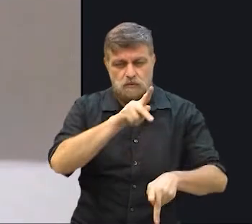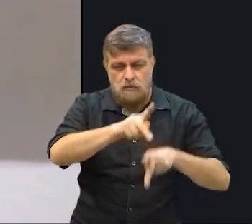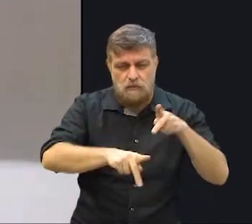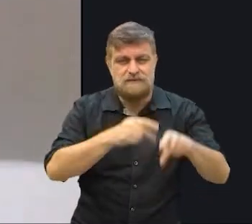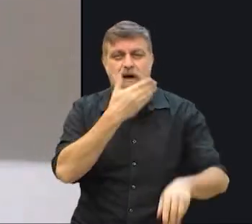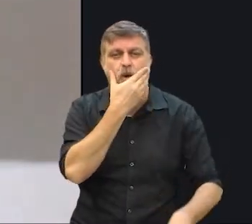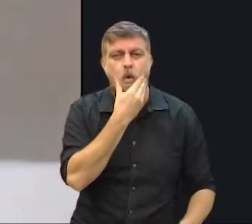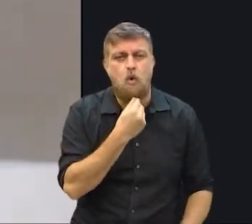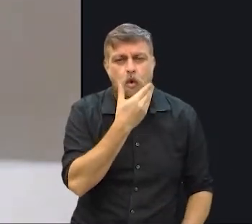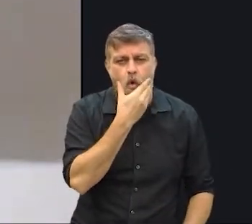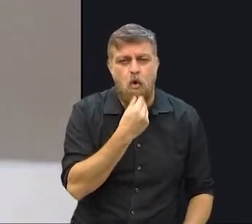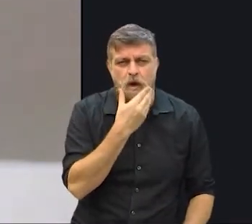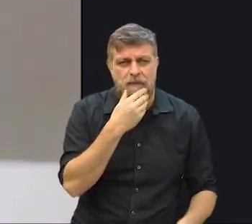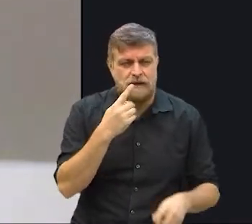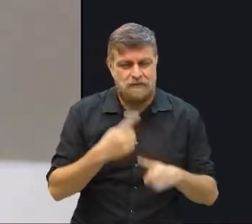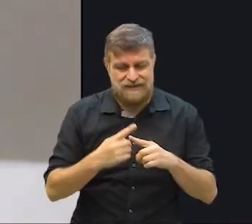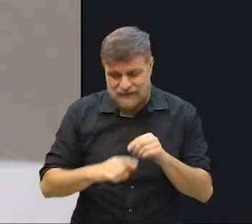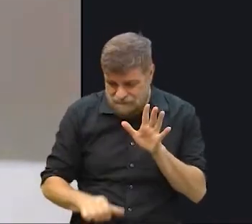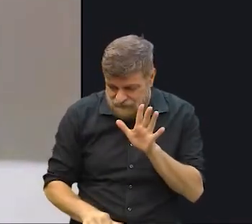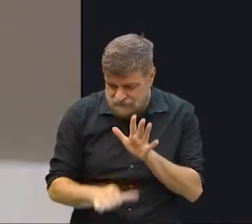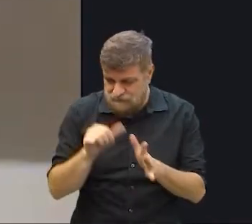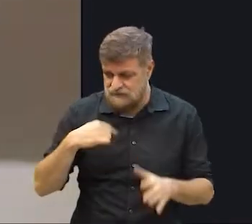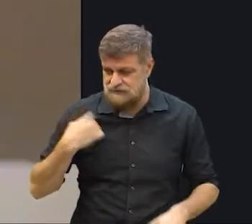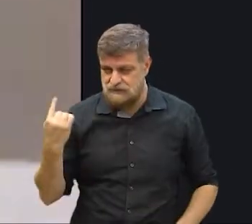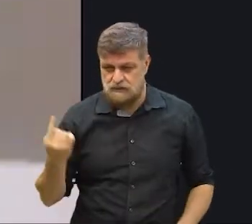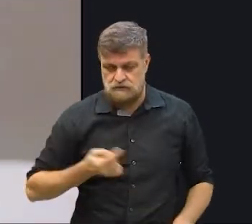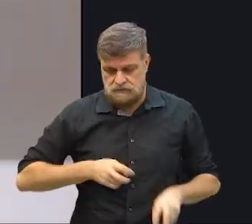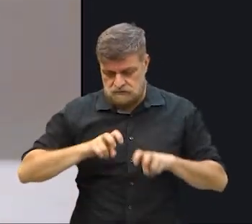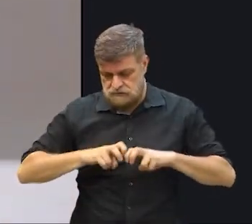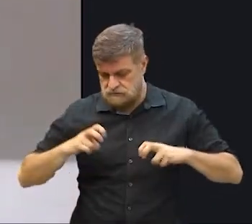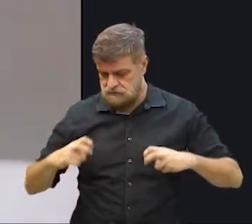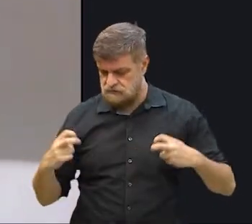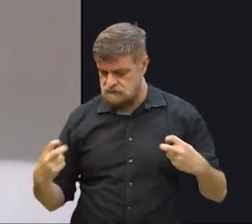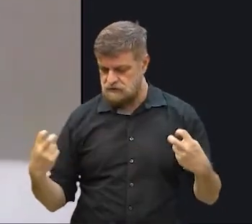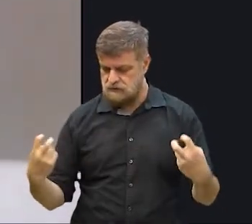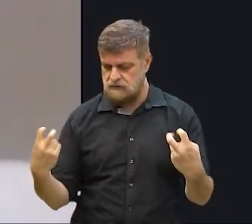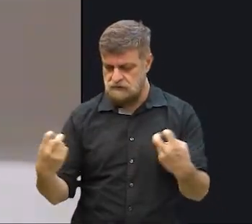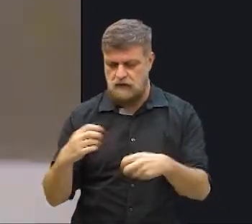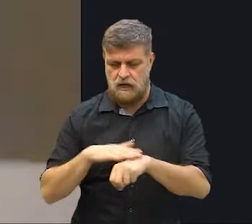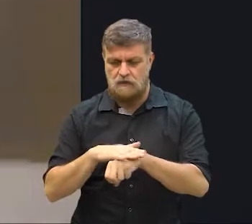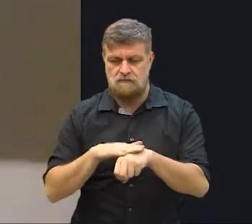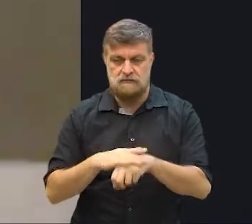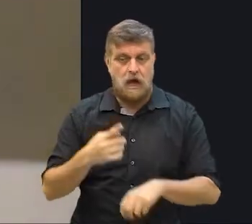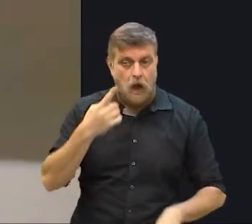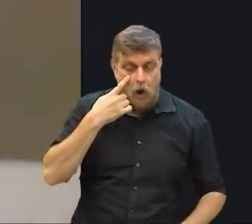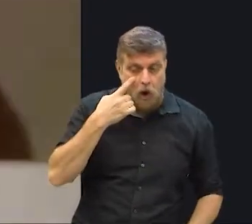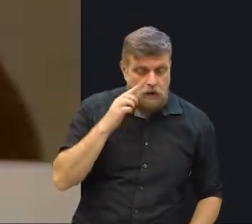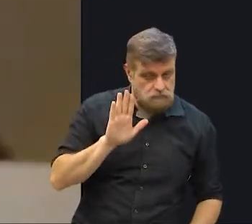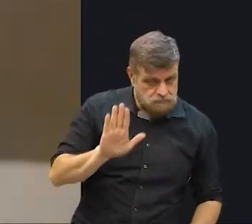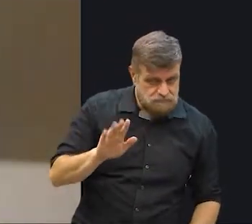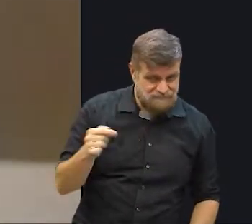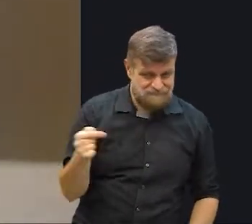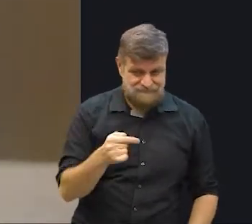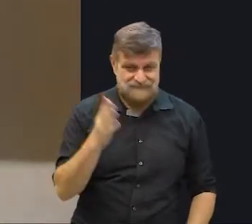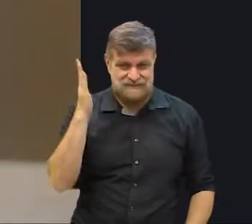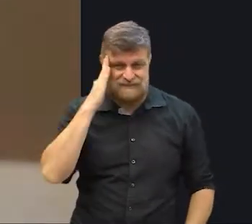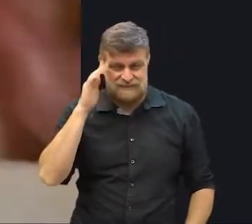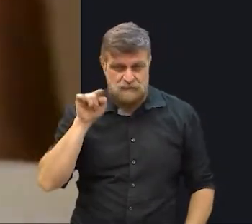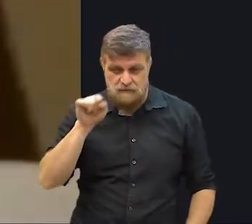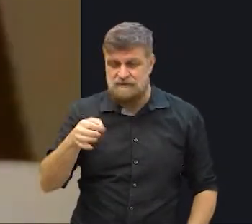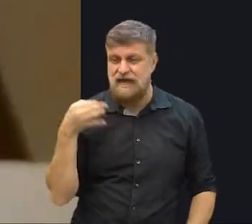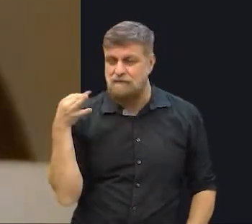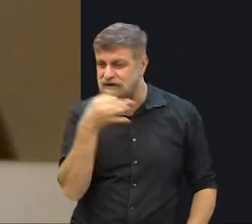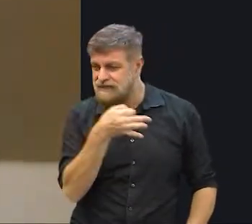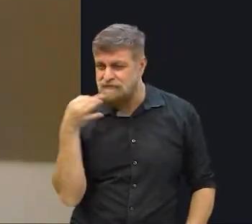envolve toda essa população masculina, porque é a primeira vez que a gente vai sentar e falar: escuta aí, colega,